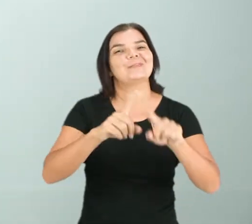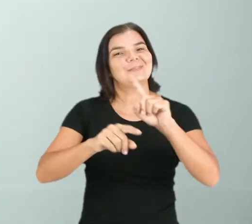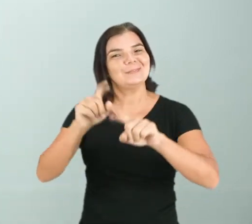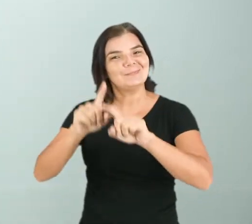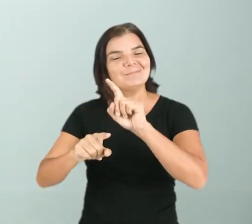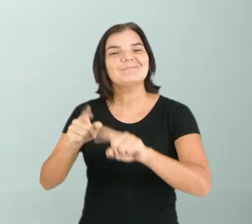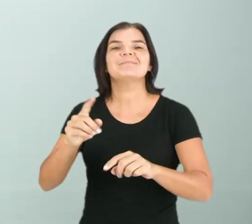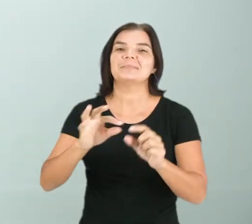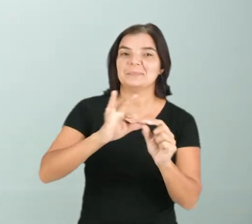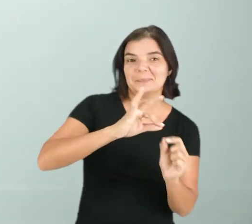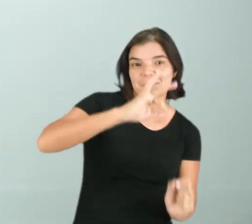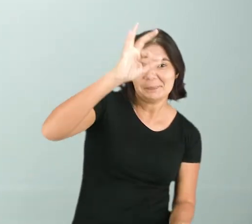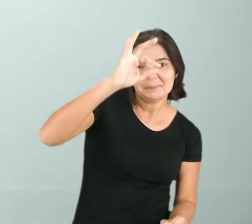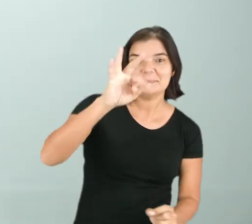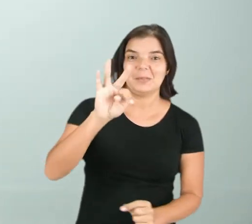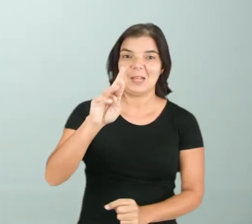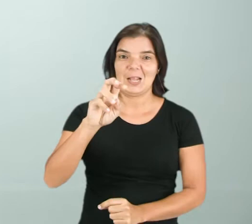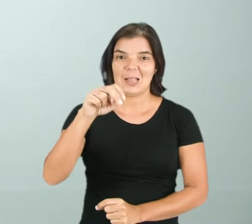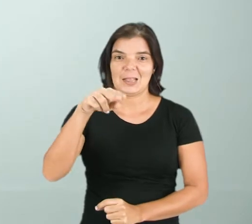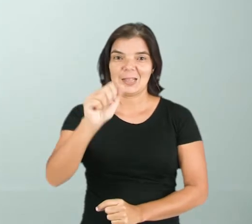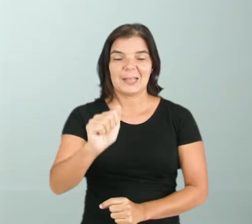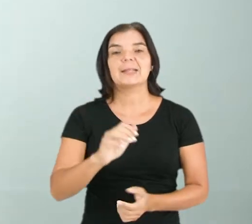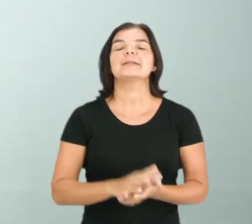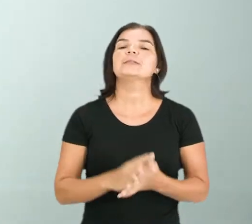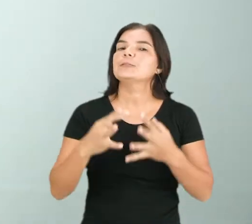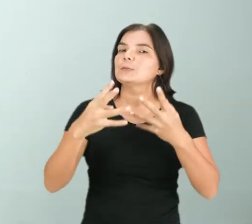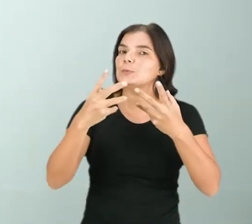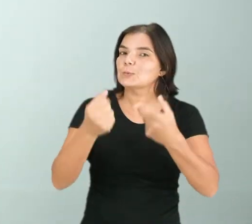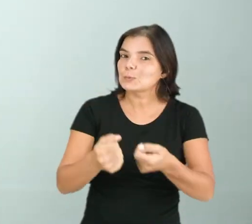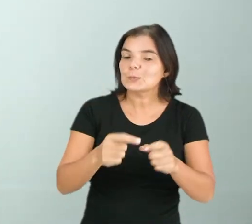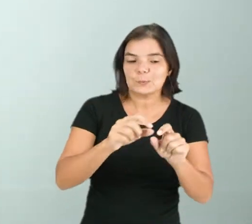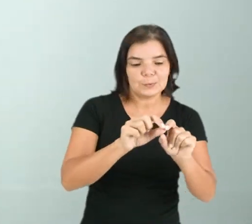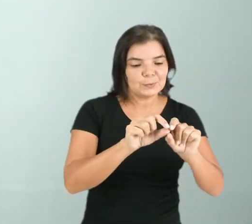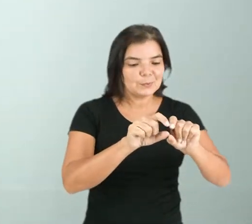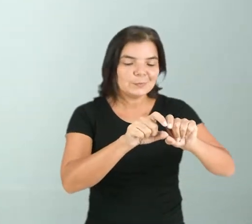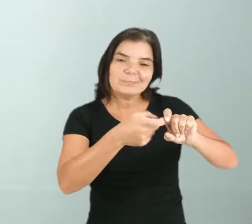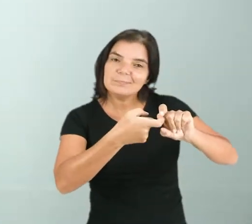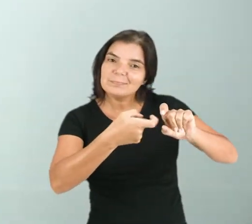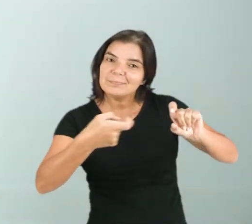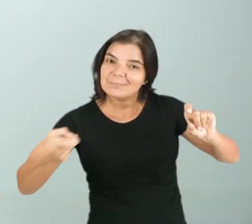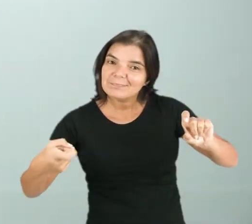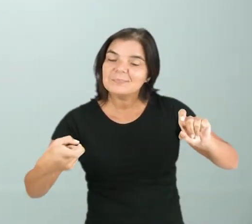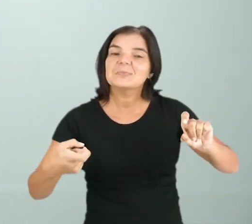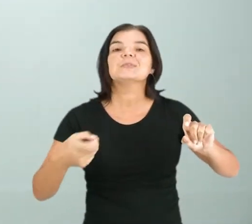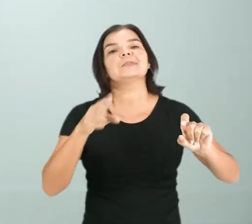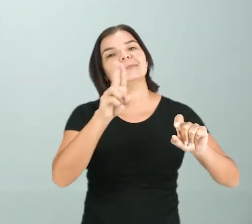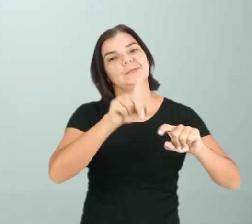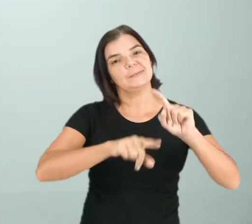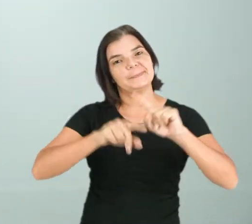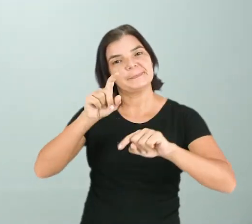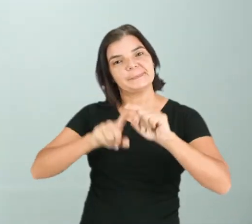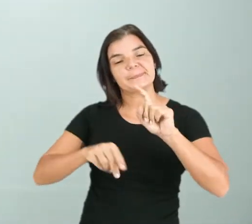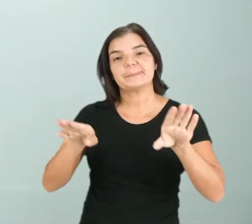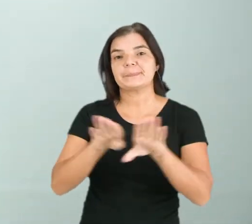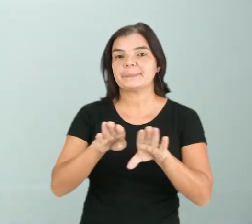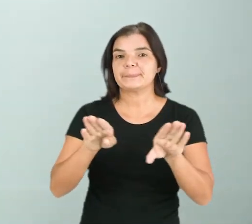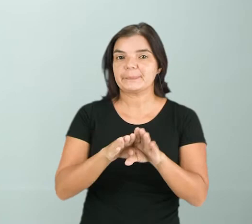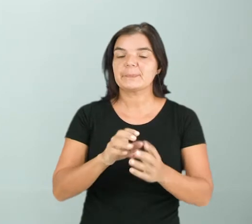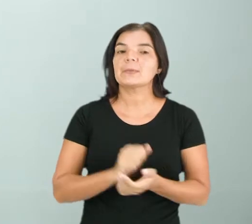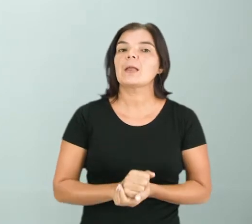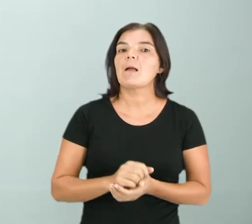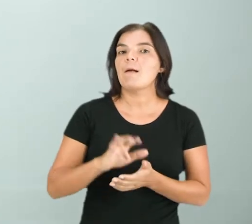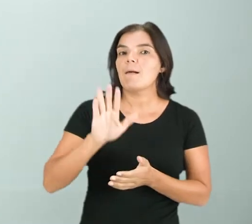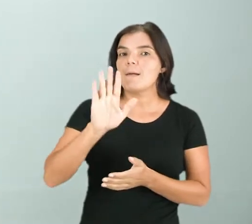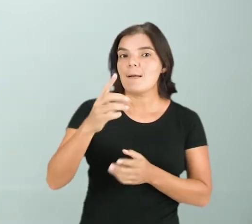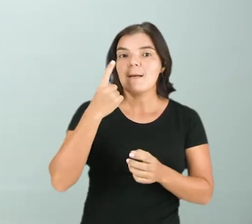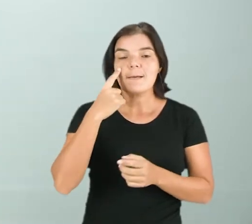da trena. Tudo bem? Todos foram medidos através desse instrumento. E aqueles instrumentos